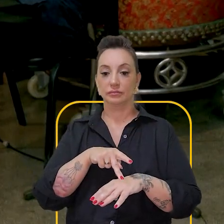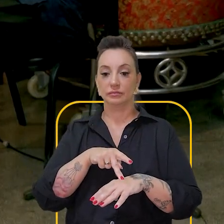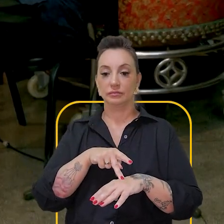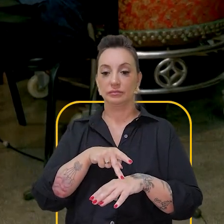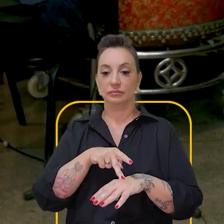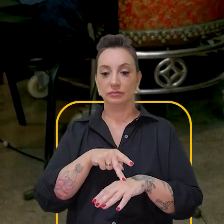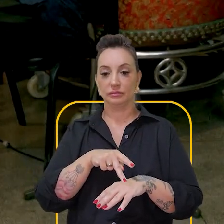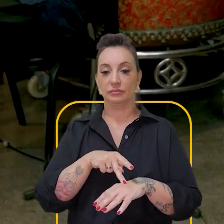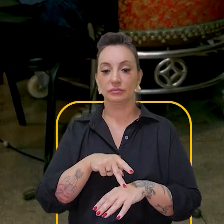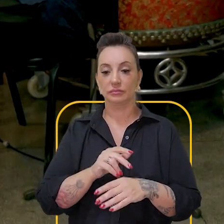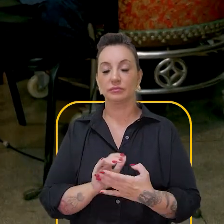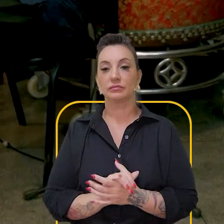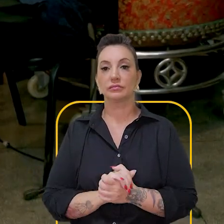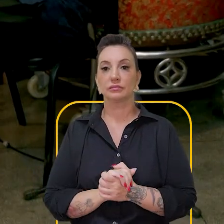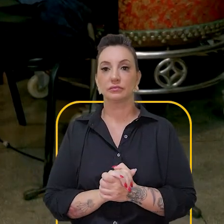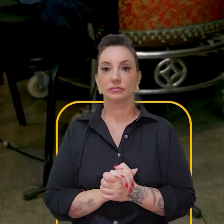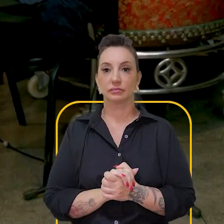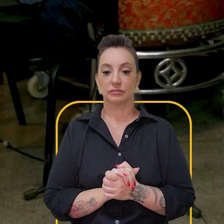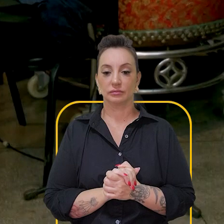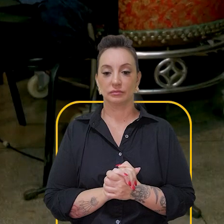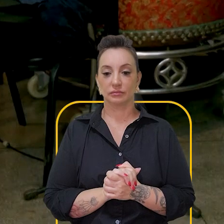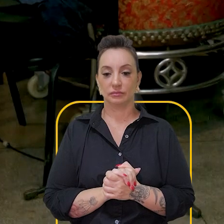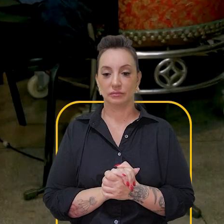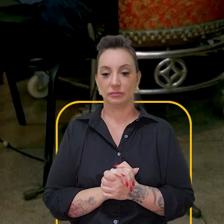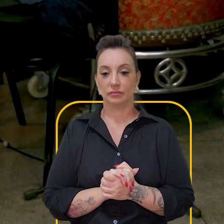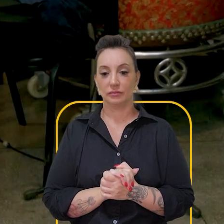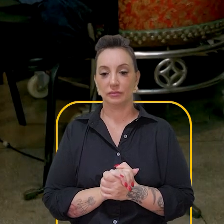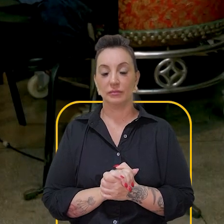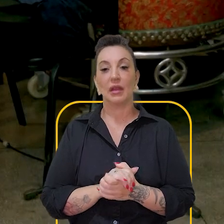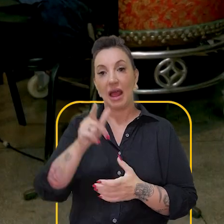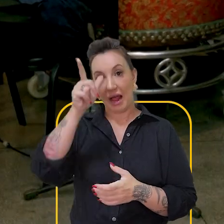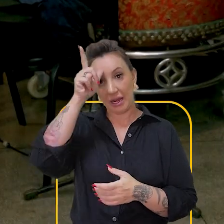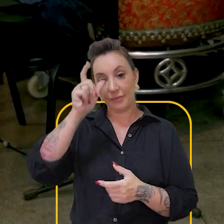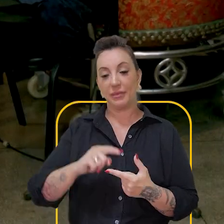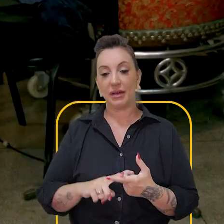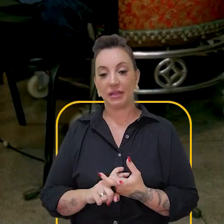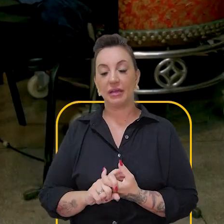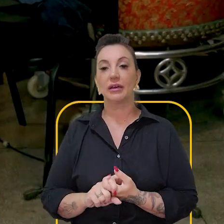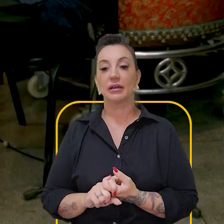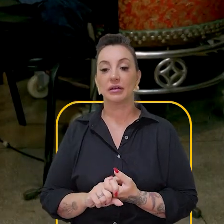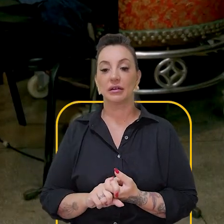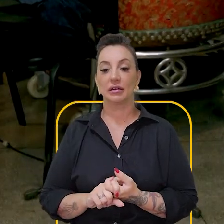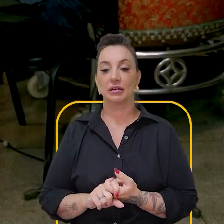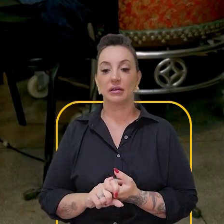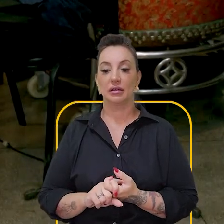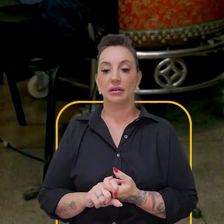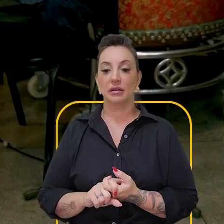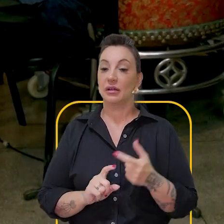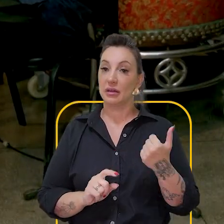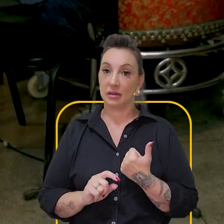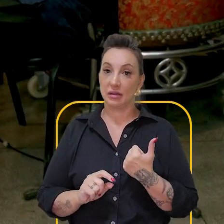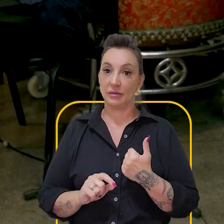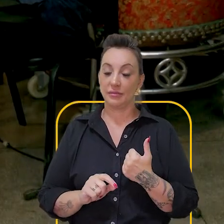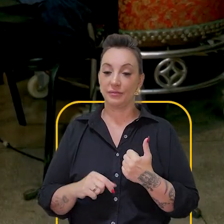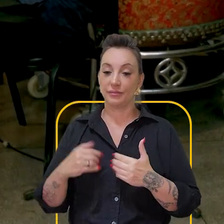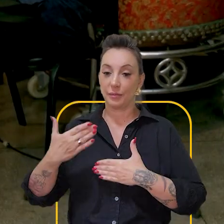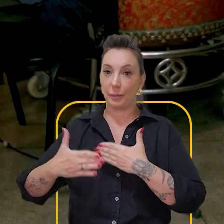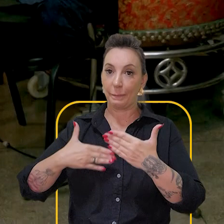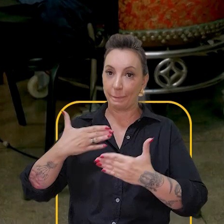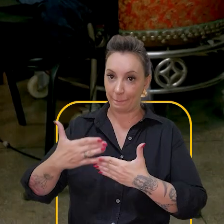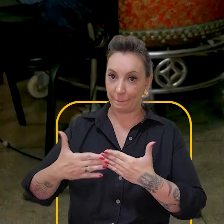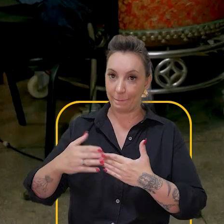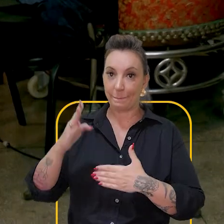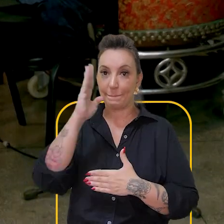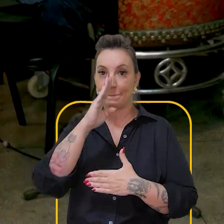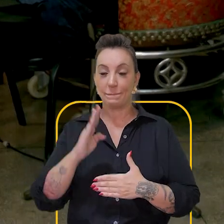do dafu ah Martin dragos na Alemanha cfu Urbano é um dos grandes Pioneiros do